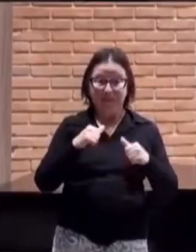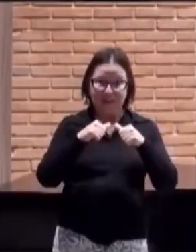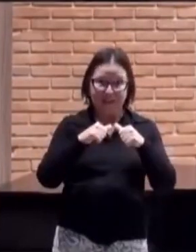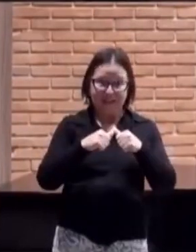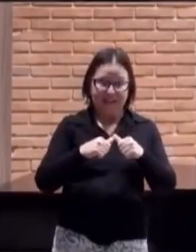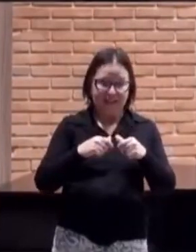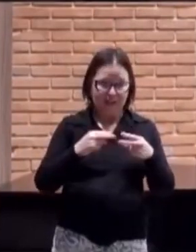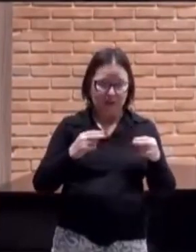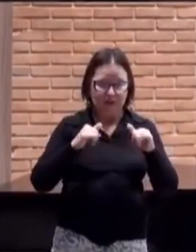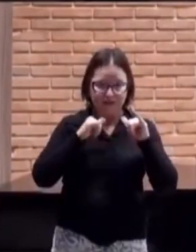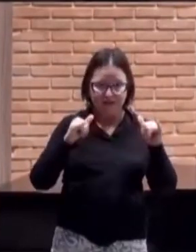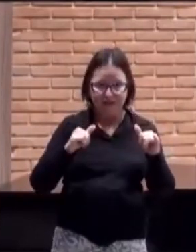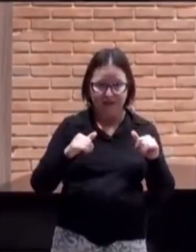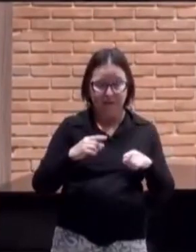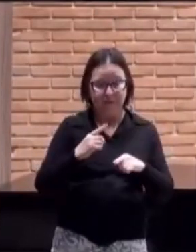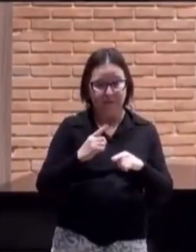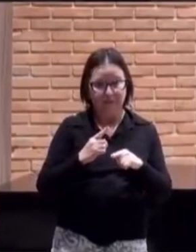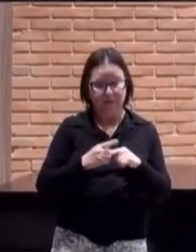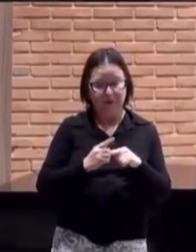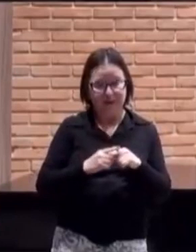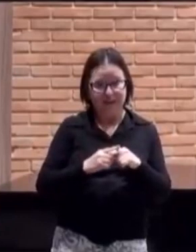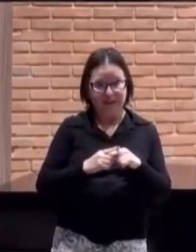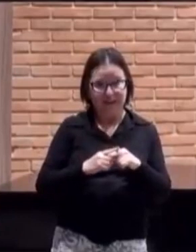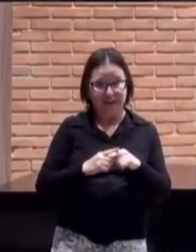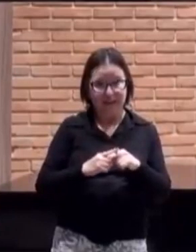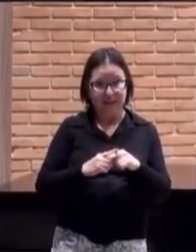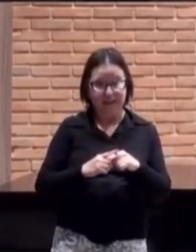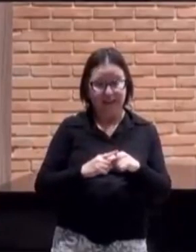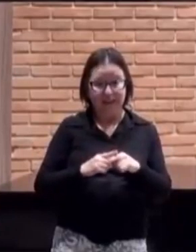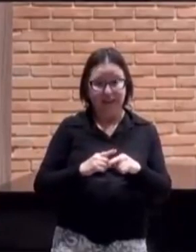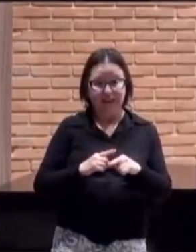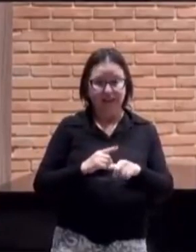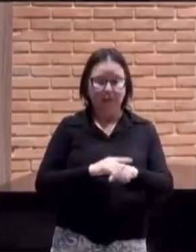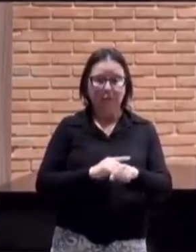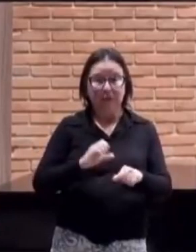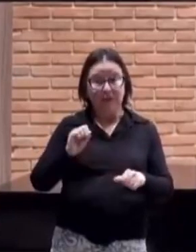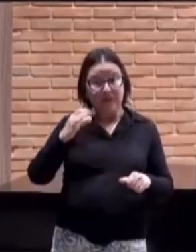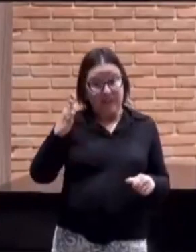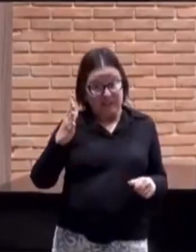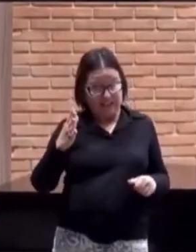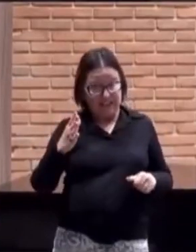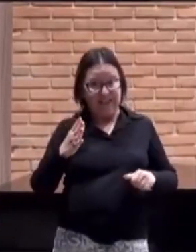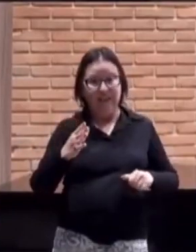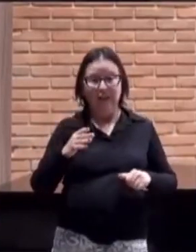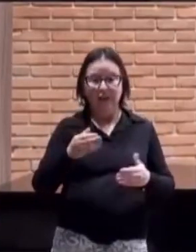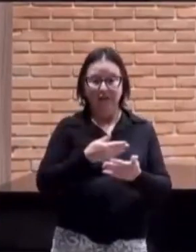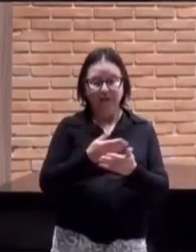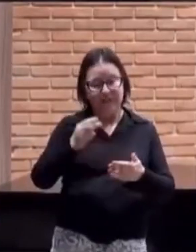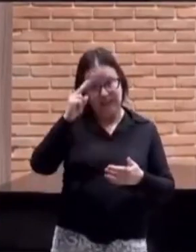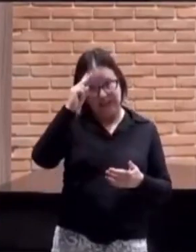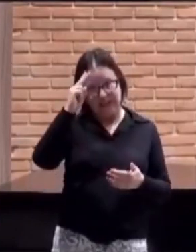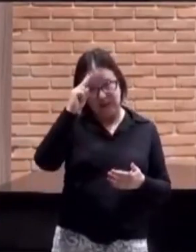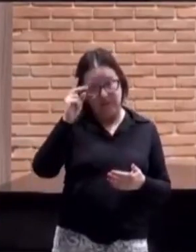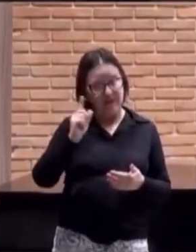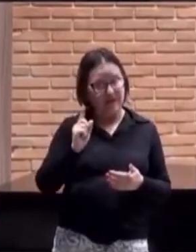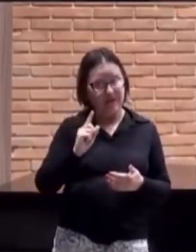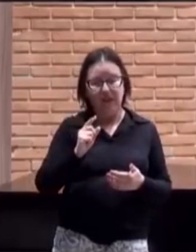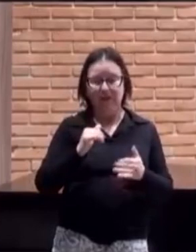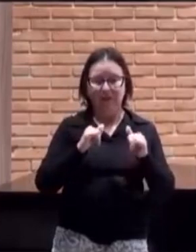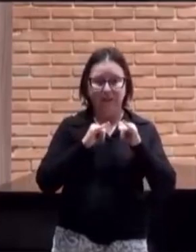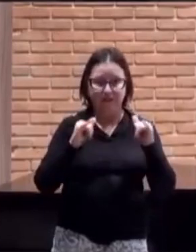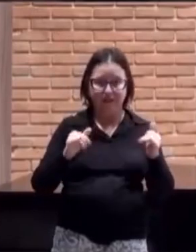hora chegar, vos recordeis de que eu vô-las disse. Não vô-las disse desde o princípio, porque eu